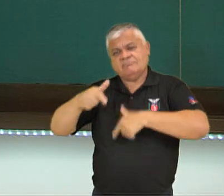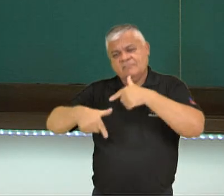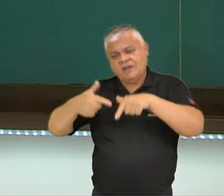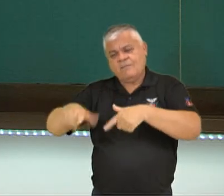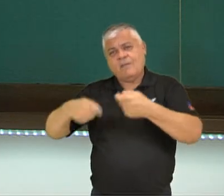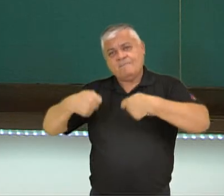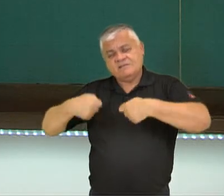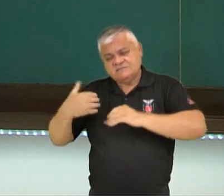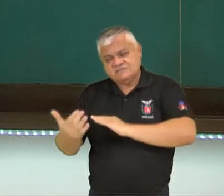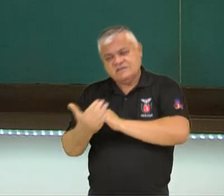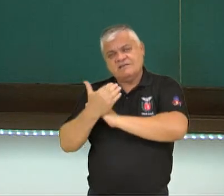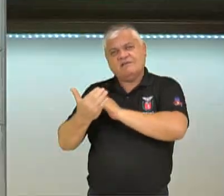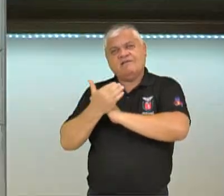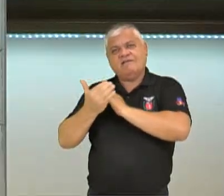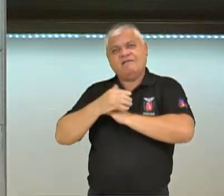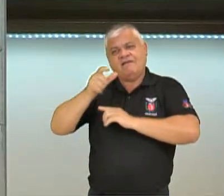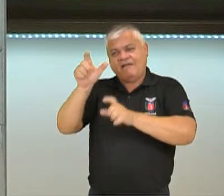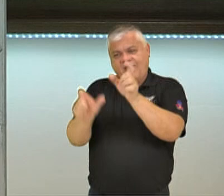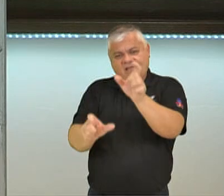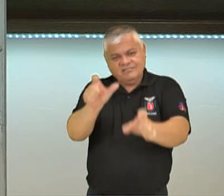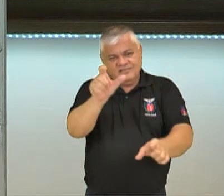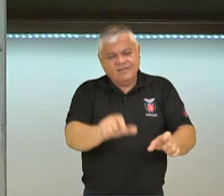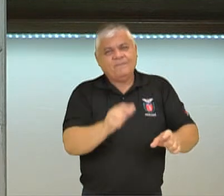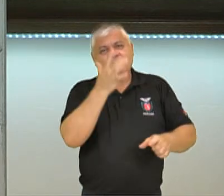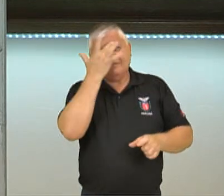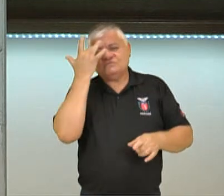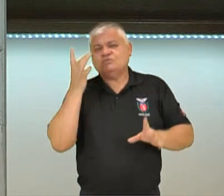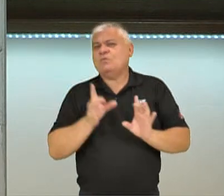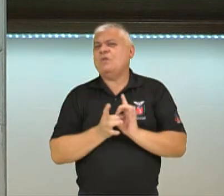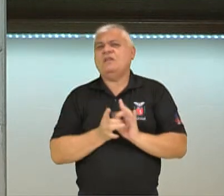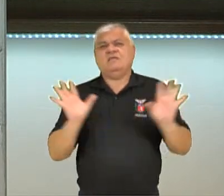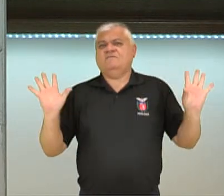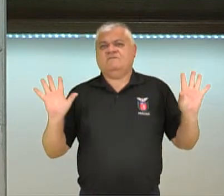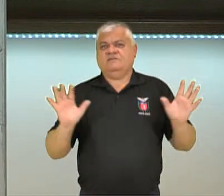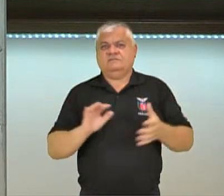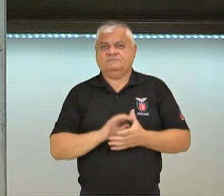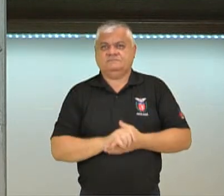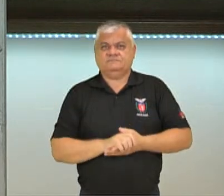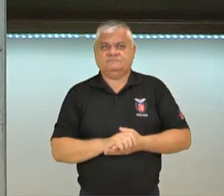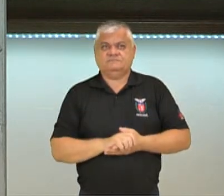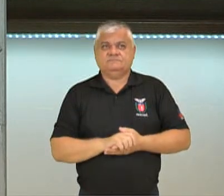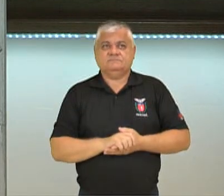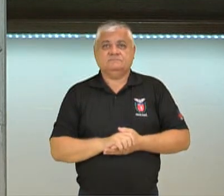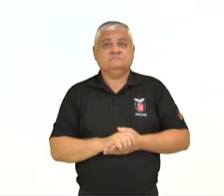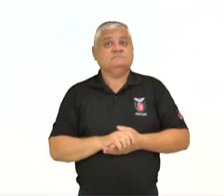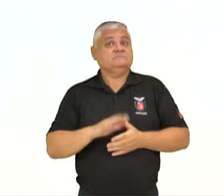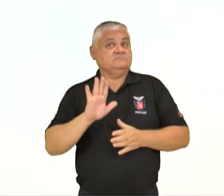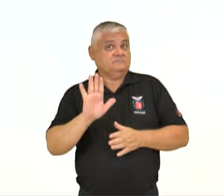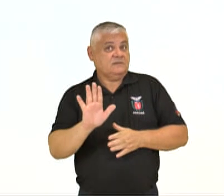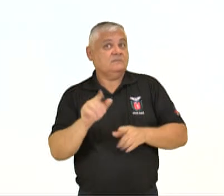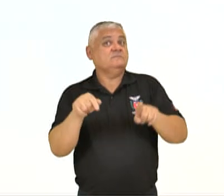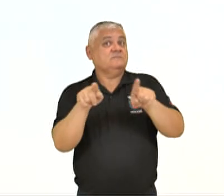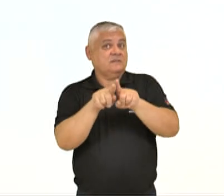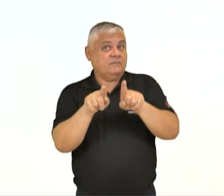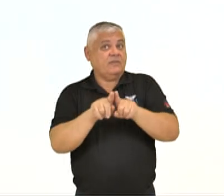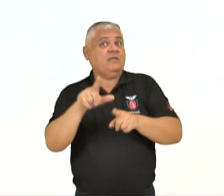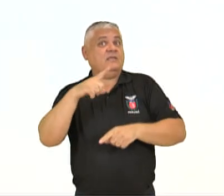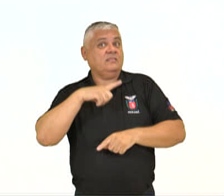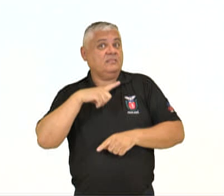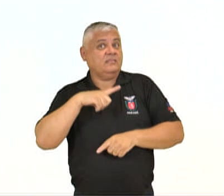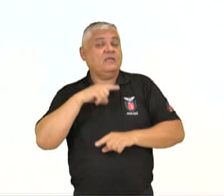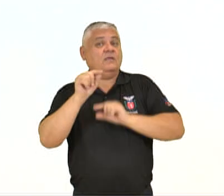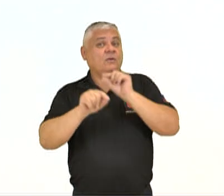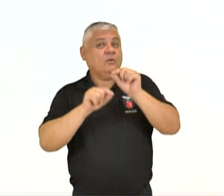suas necessidades. Os indivíduos seriam livres. Bom, e além de tudo a gente vai ter que a ideia